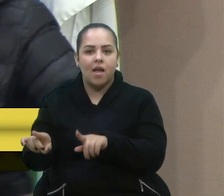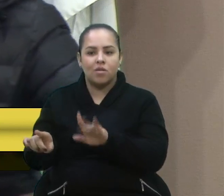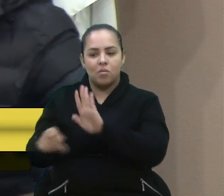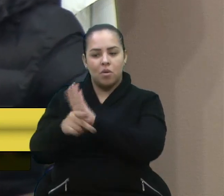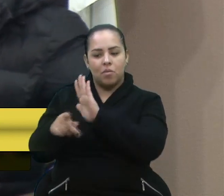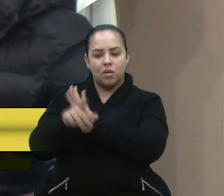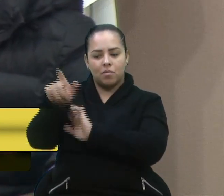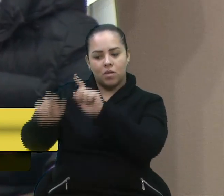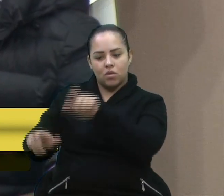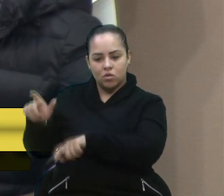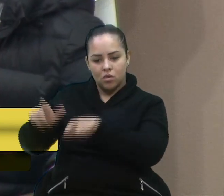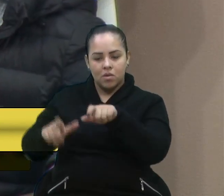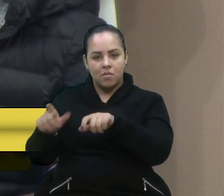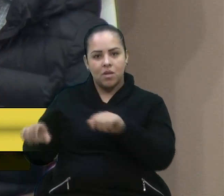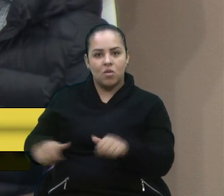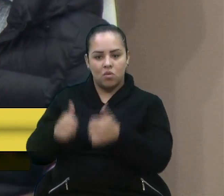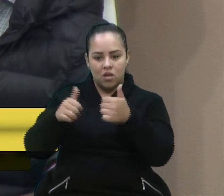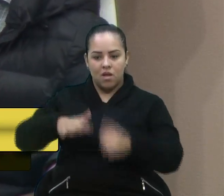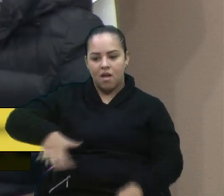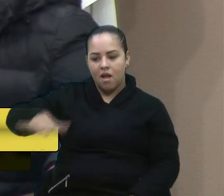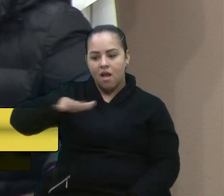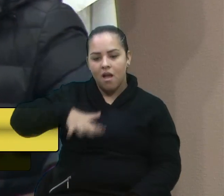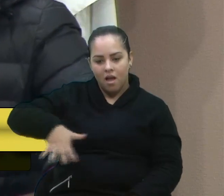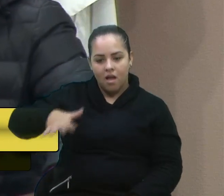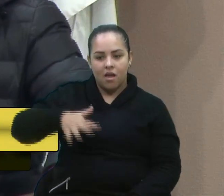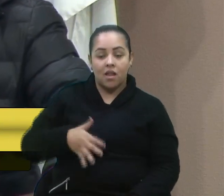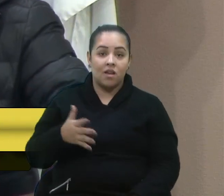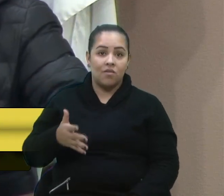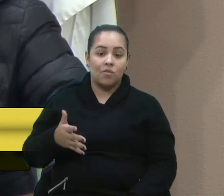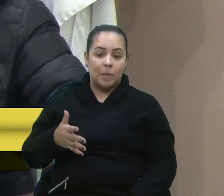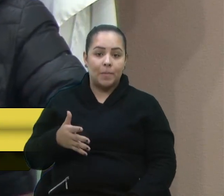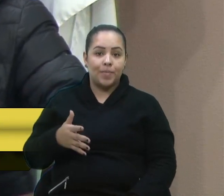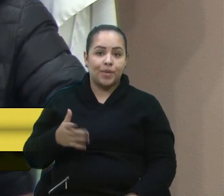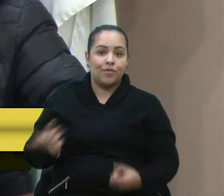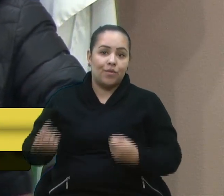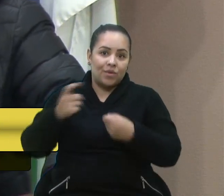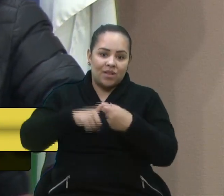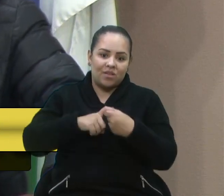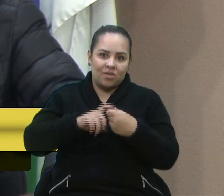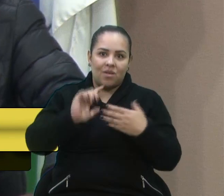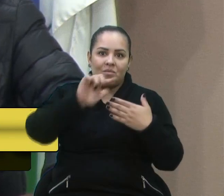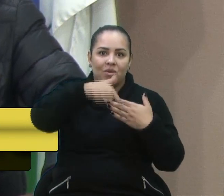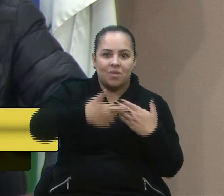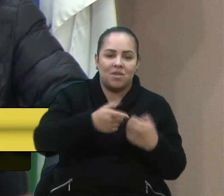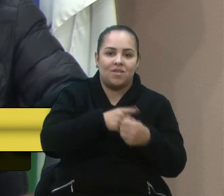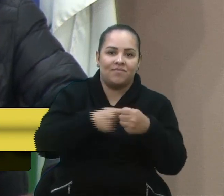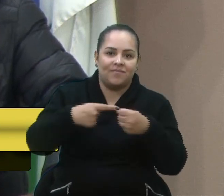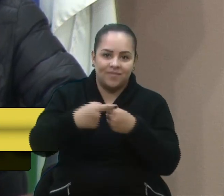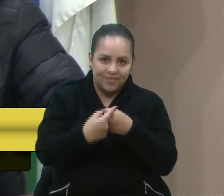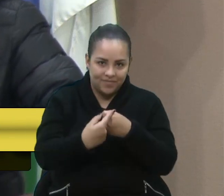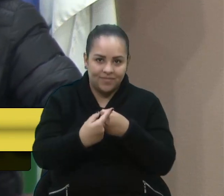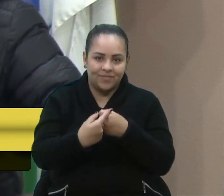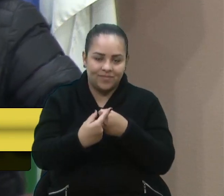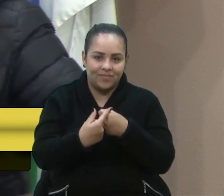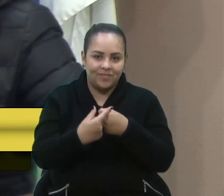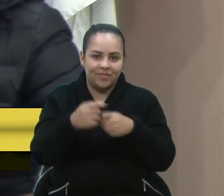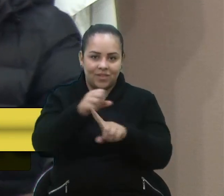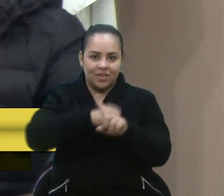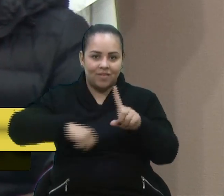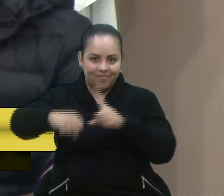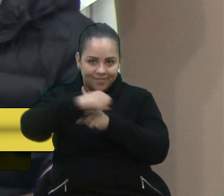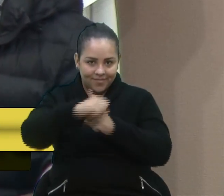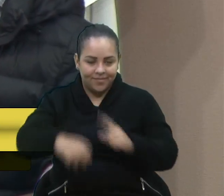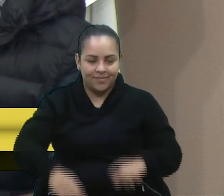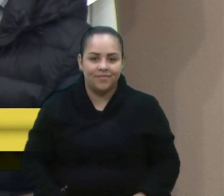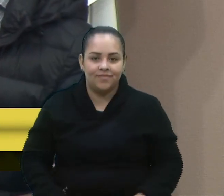esses espaços, recuperando eles e devolvendo para a sociedade. Então, senhor presidente, a ideia do projeto é